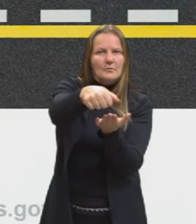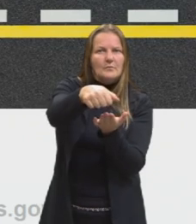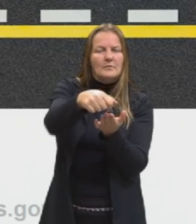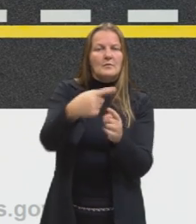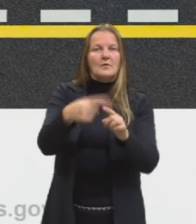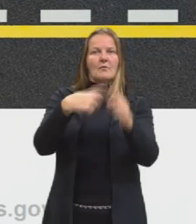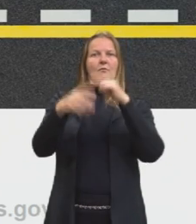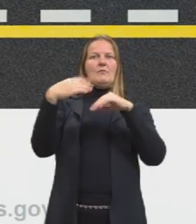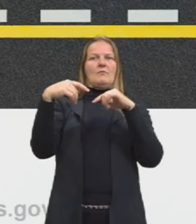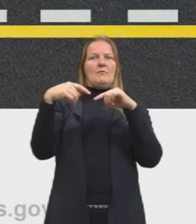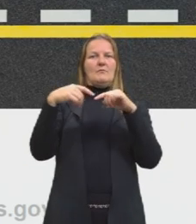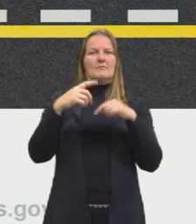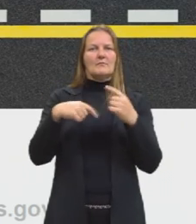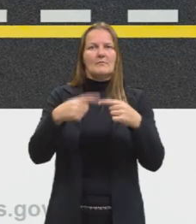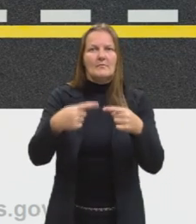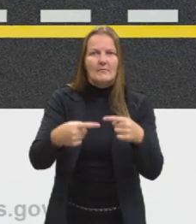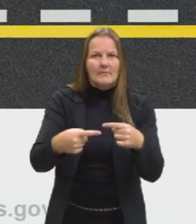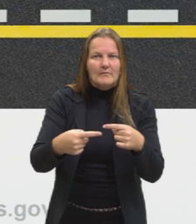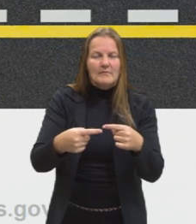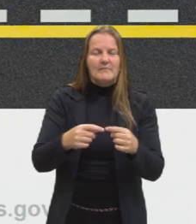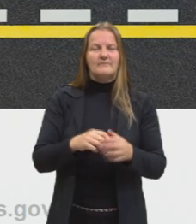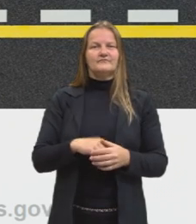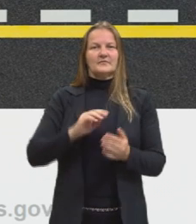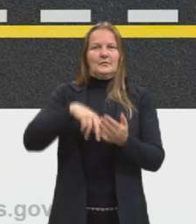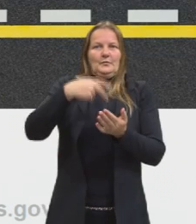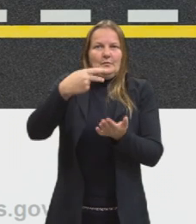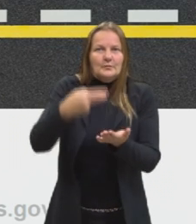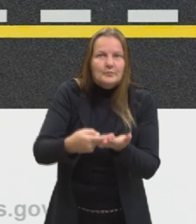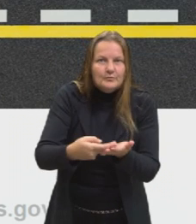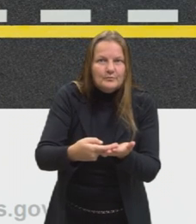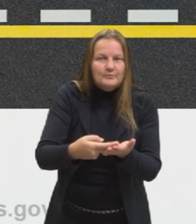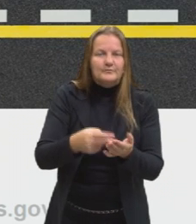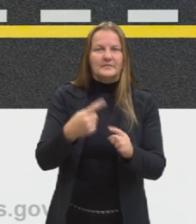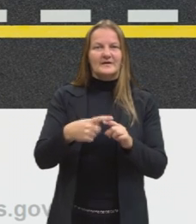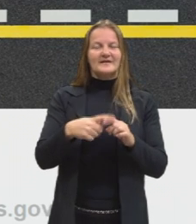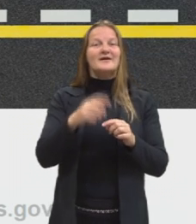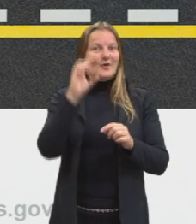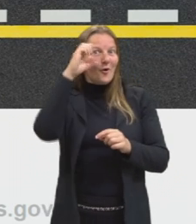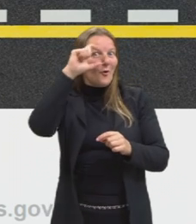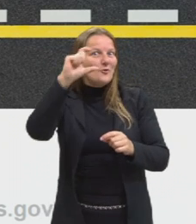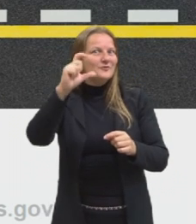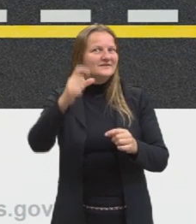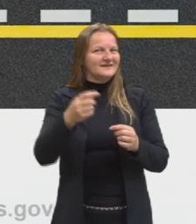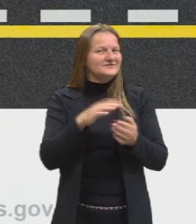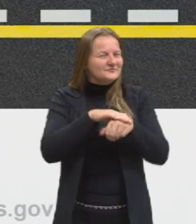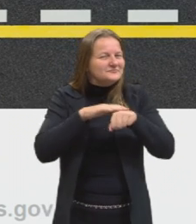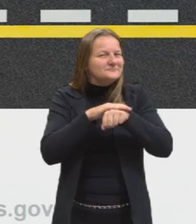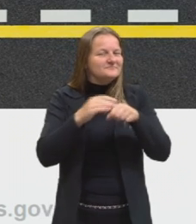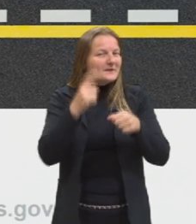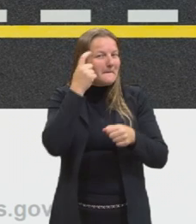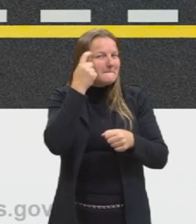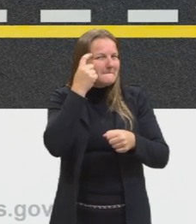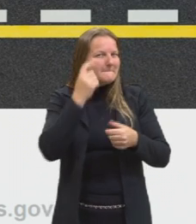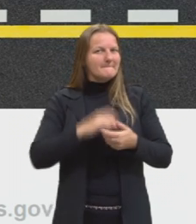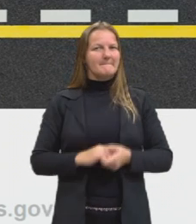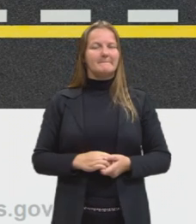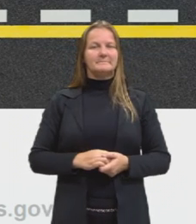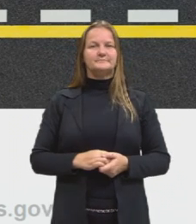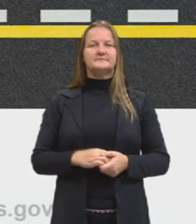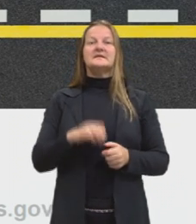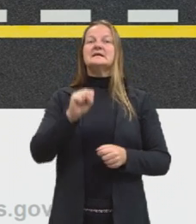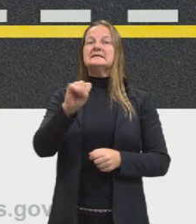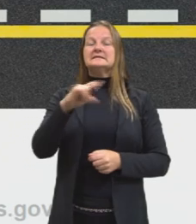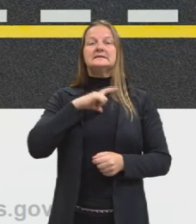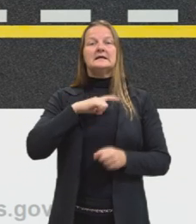força de atrito para frente eu cairia certo é só uma curiosidade para gente falar um pouquinho E se a gente